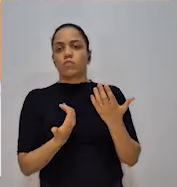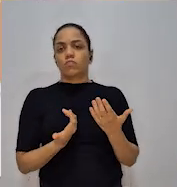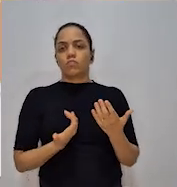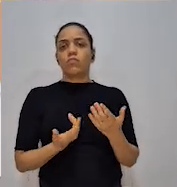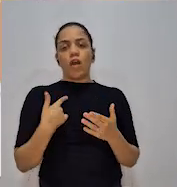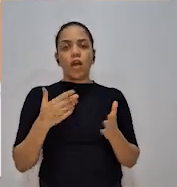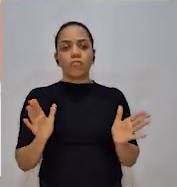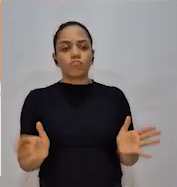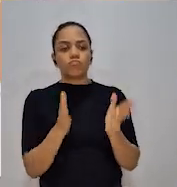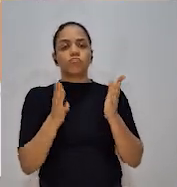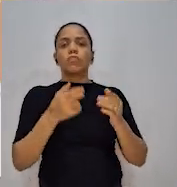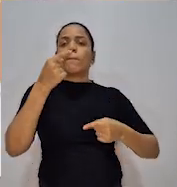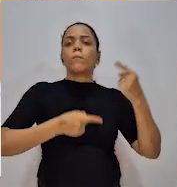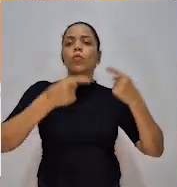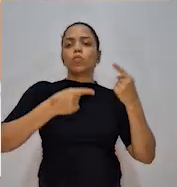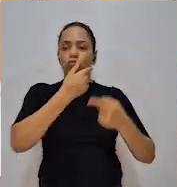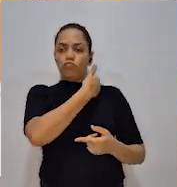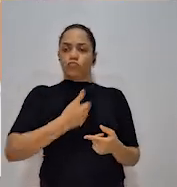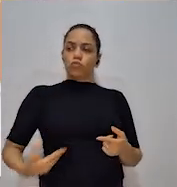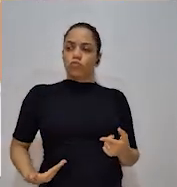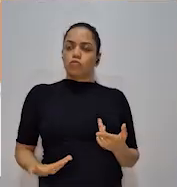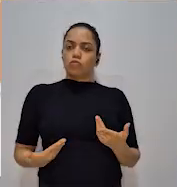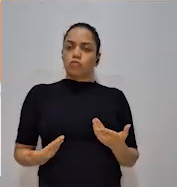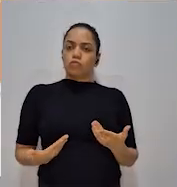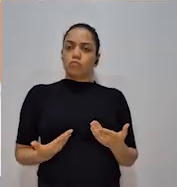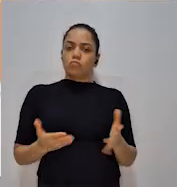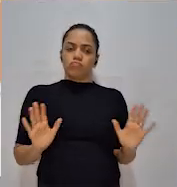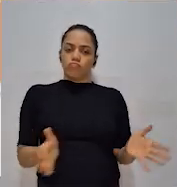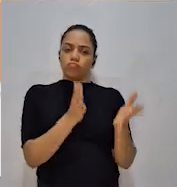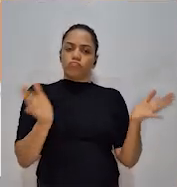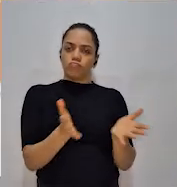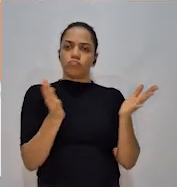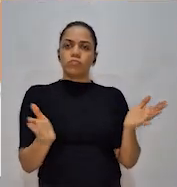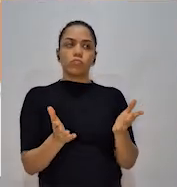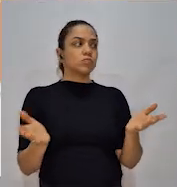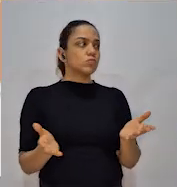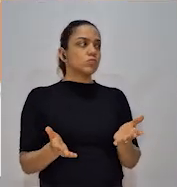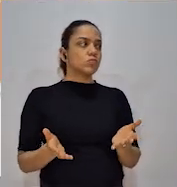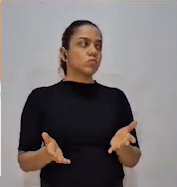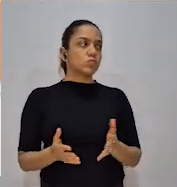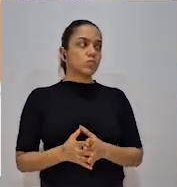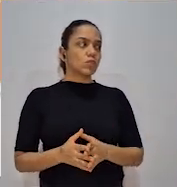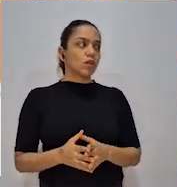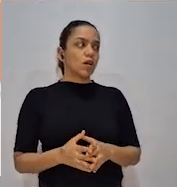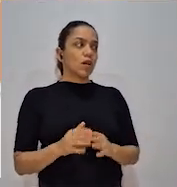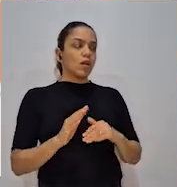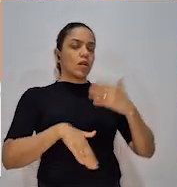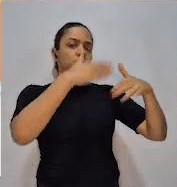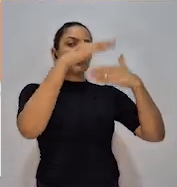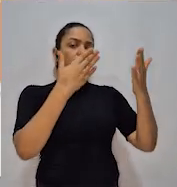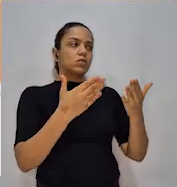vai ajudar na criação de políticas e práticas que aí sim vão trazer pessoas com deficiência e vão fazer crescer, porque também tem uma coisa.